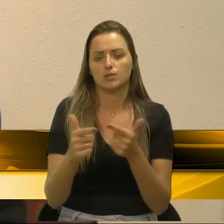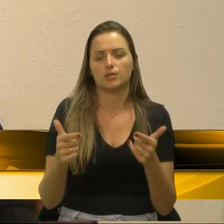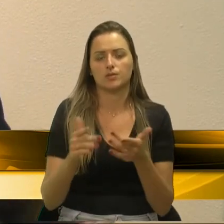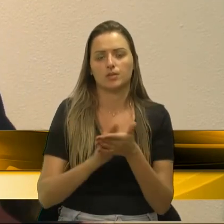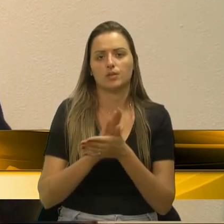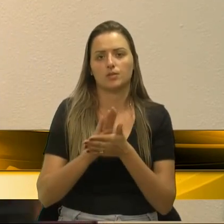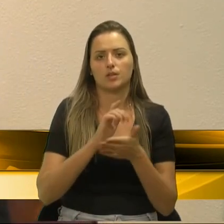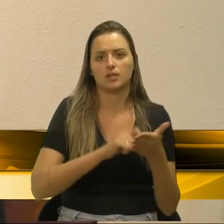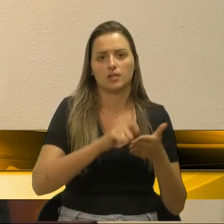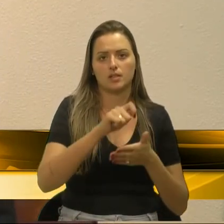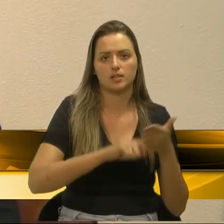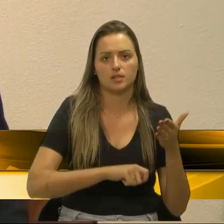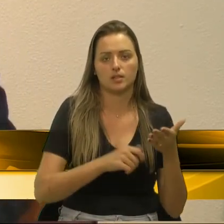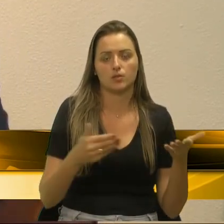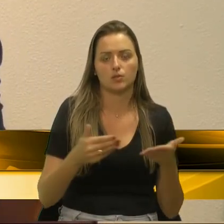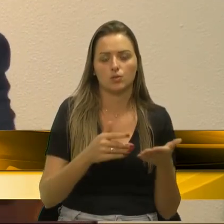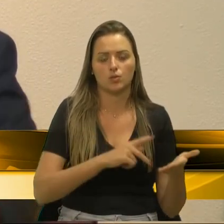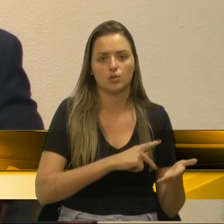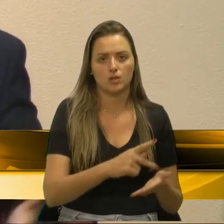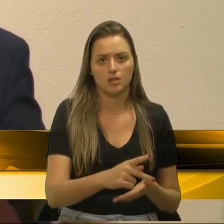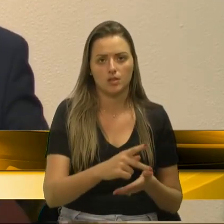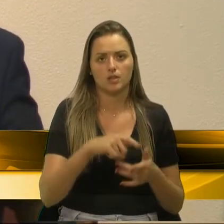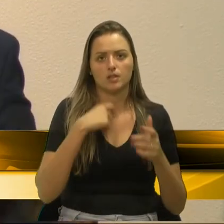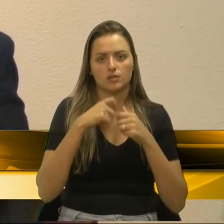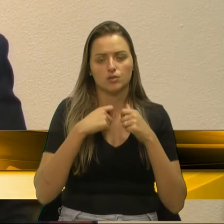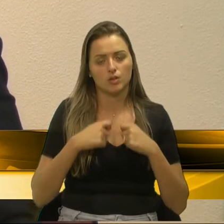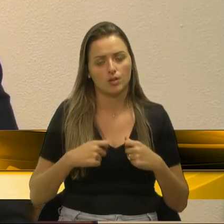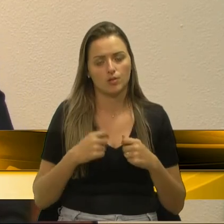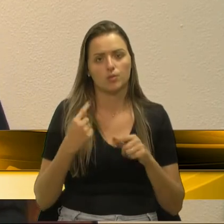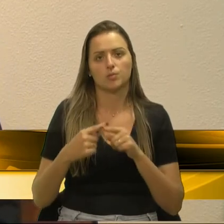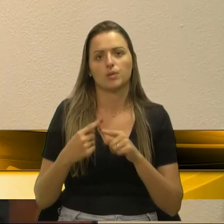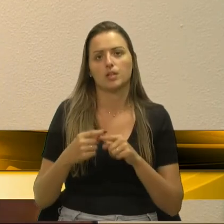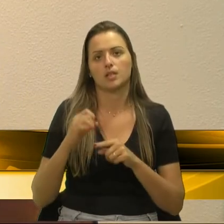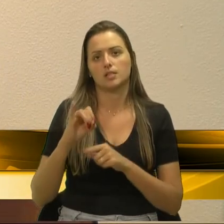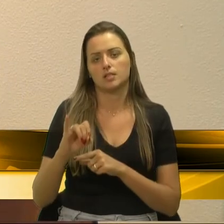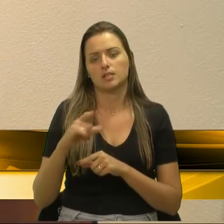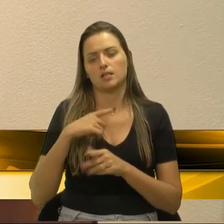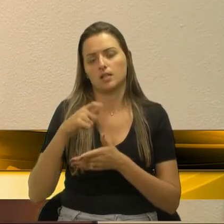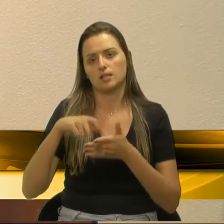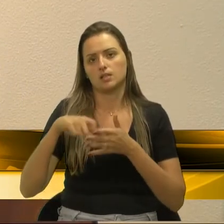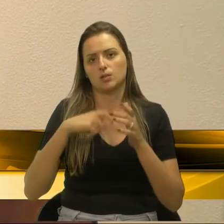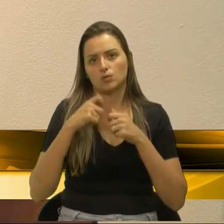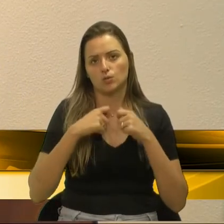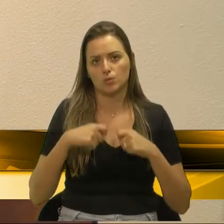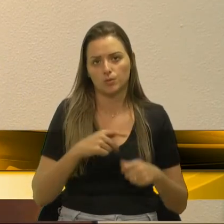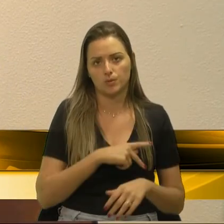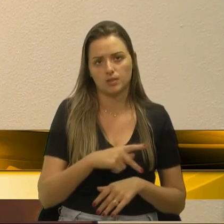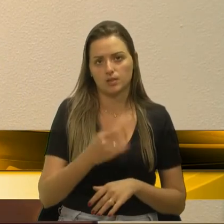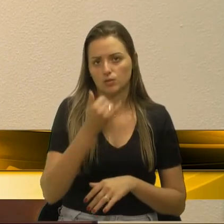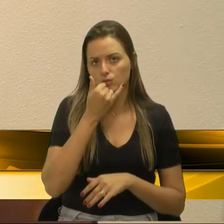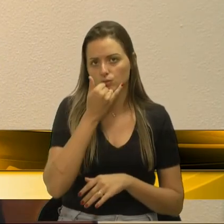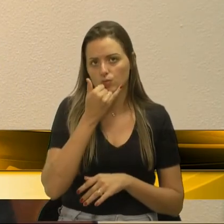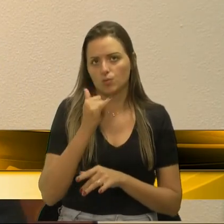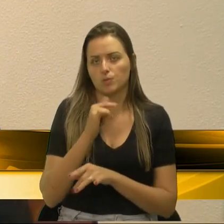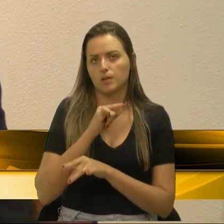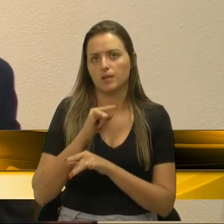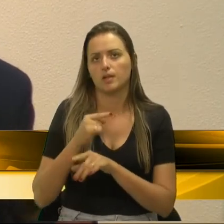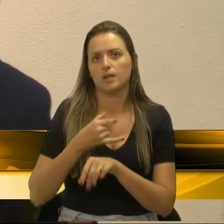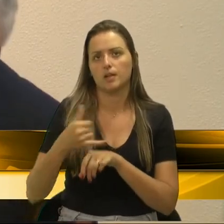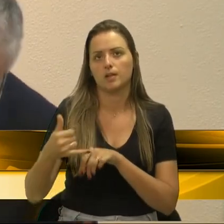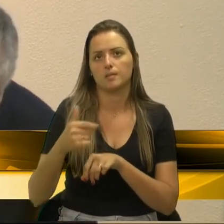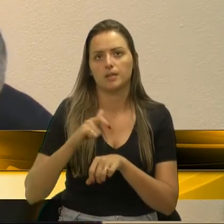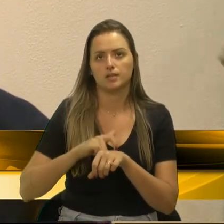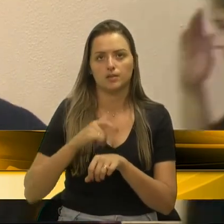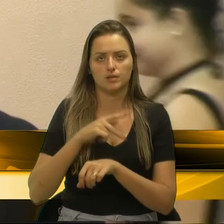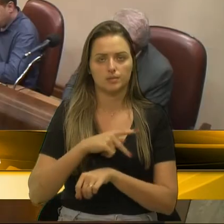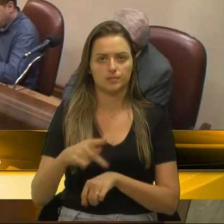assinatura do atual presidente Ricardo Daneluz, porque aí, se tiver, fere o regimento interno. Obrigado, desculpa pela ultrapassar o meu tempo aqui,